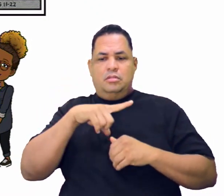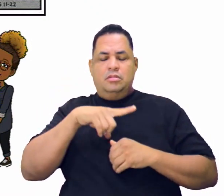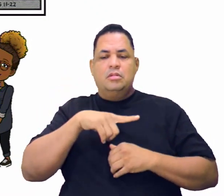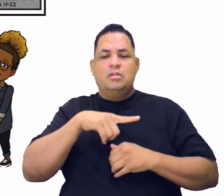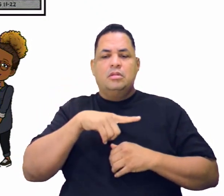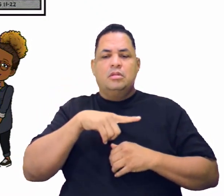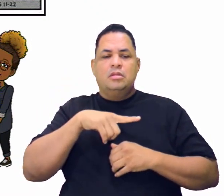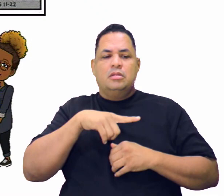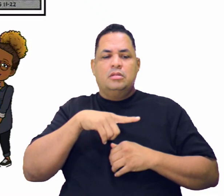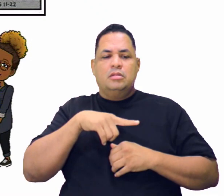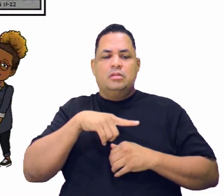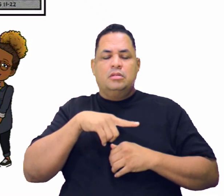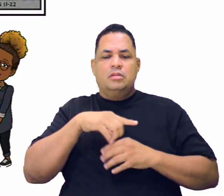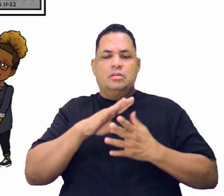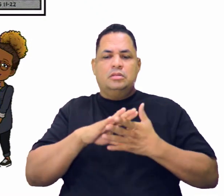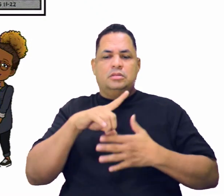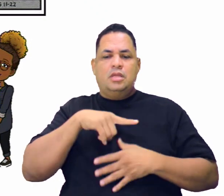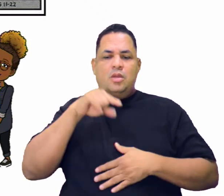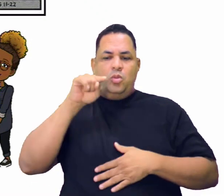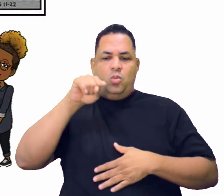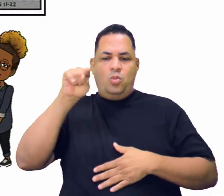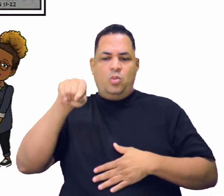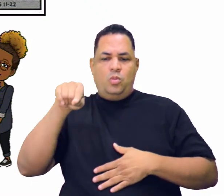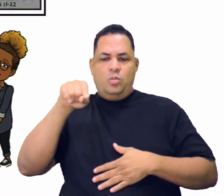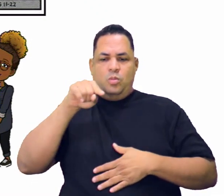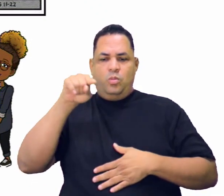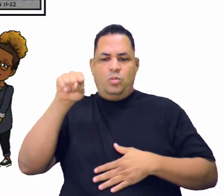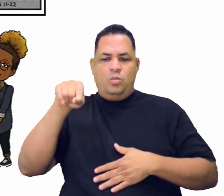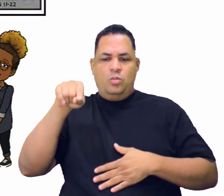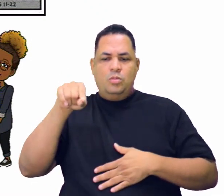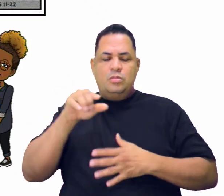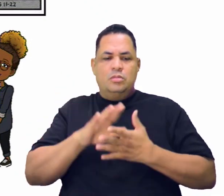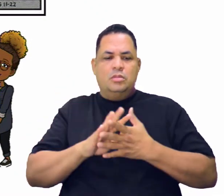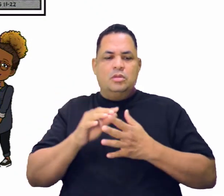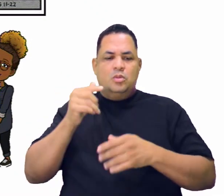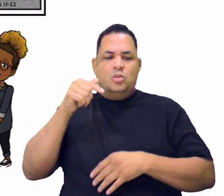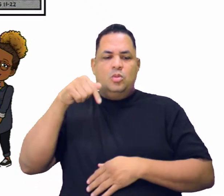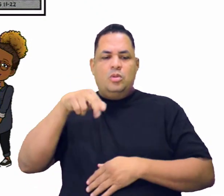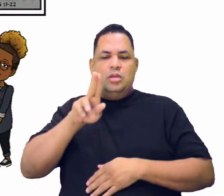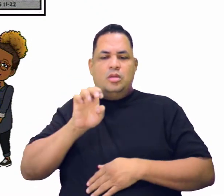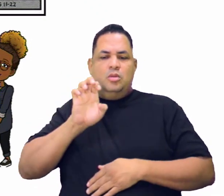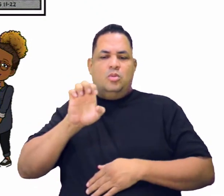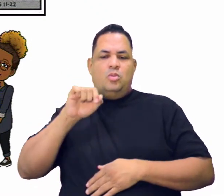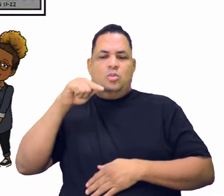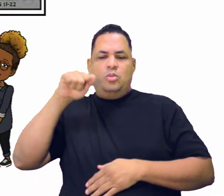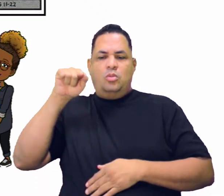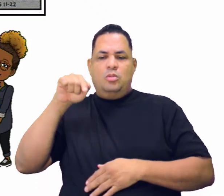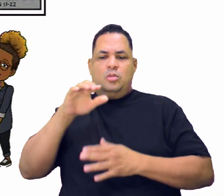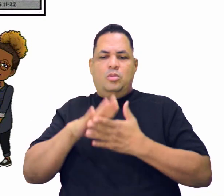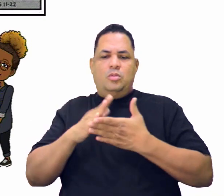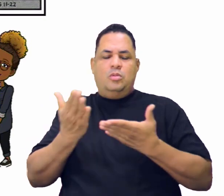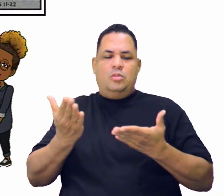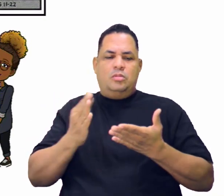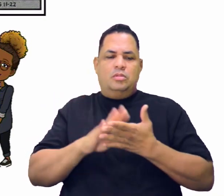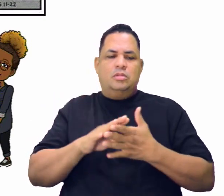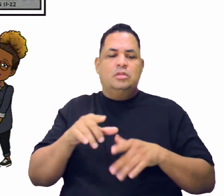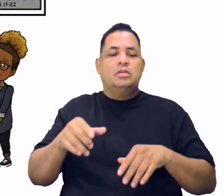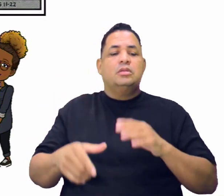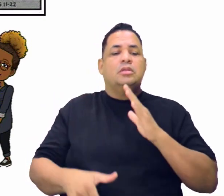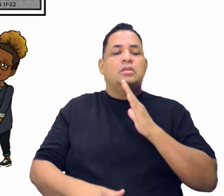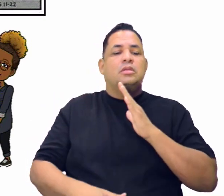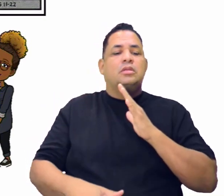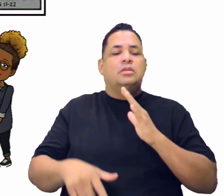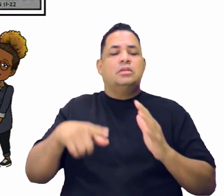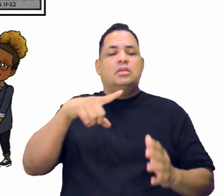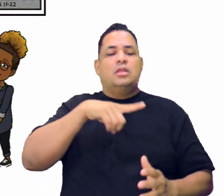aqui, ó, o acento circunflexo. Este acento aqui, ó. Apareceu o pronome interrogativo